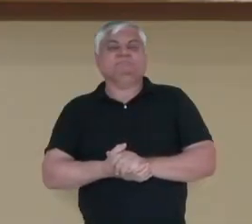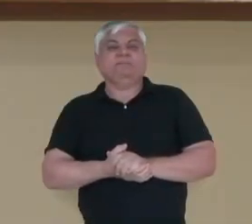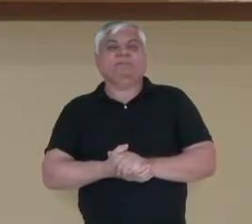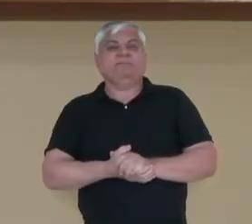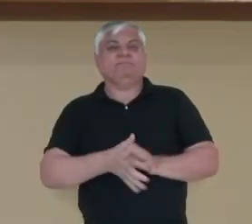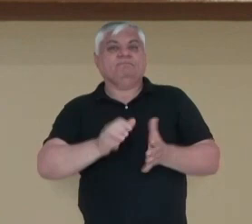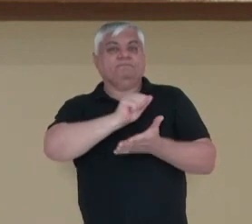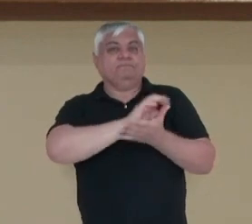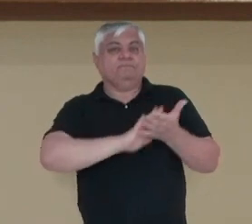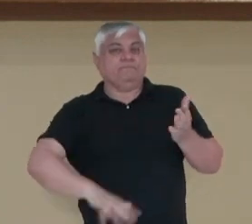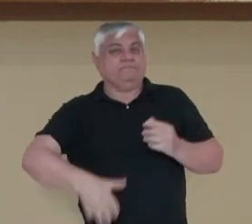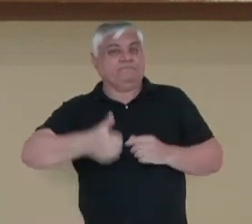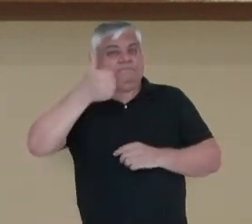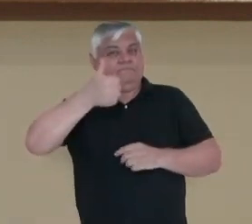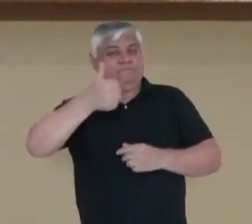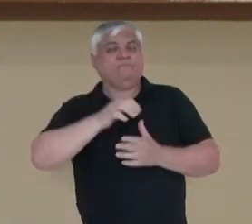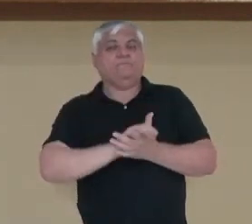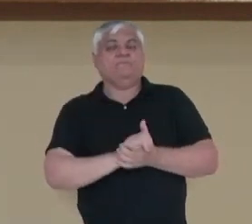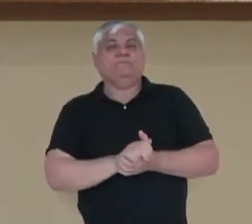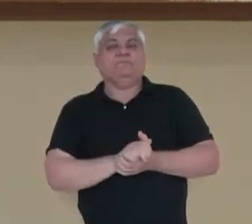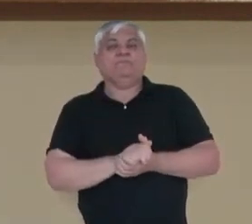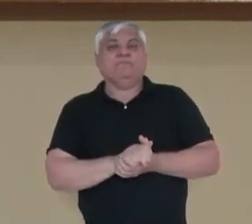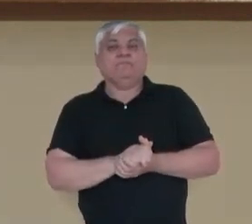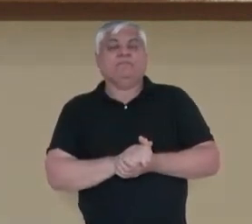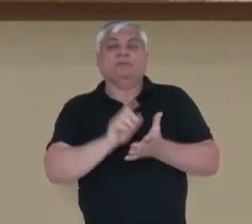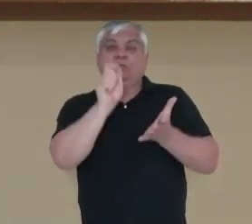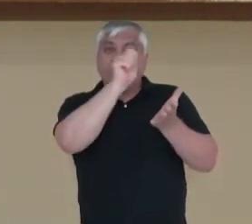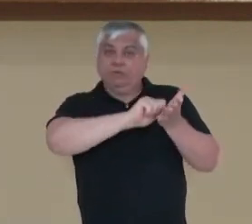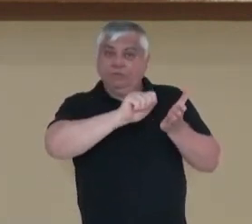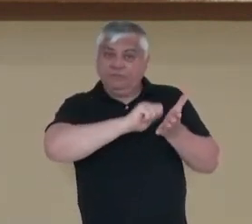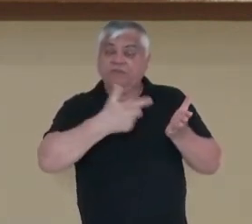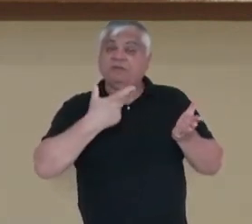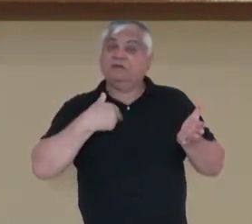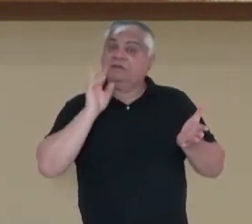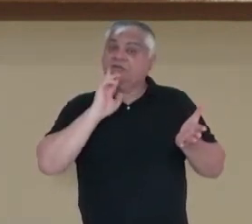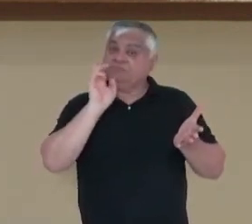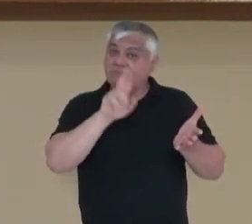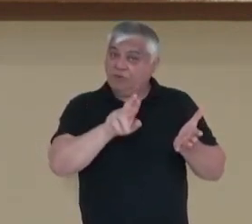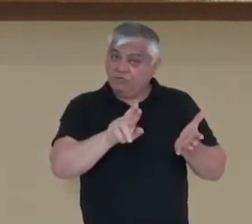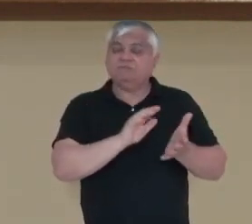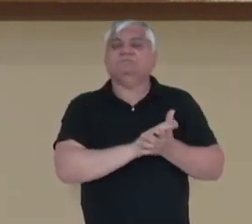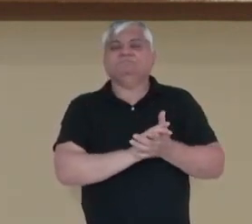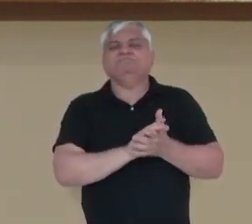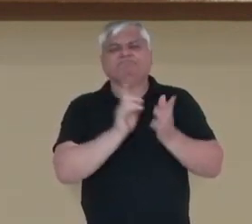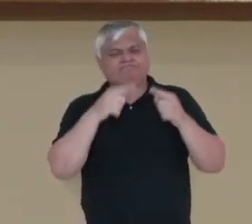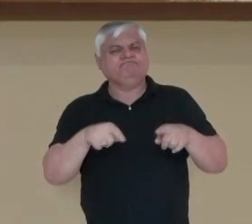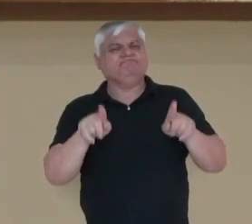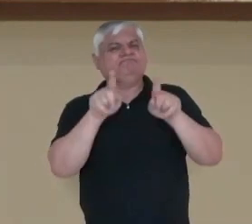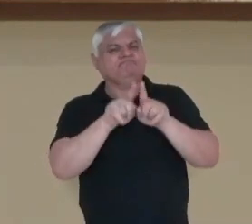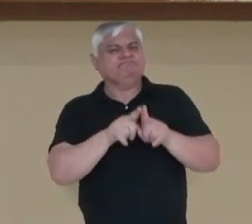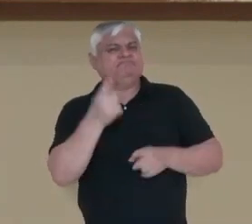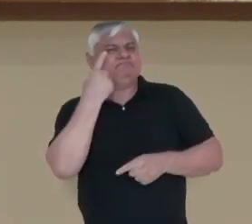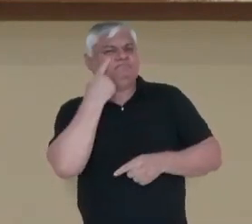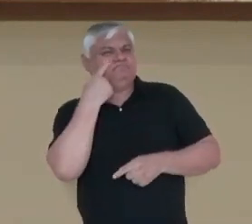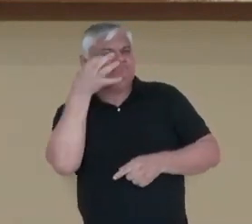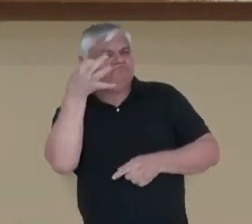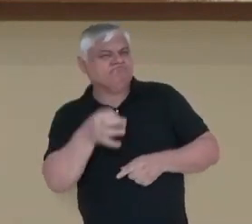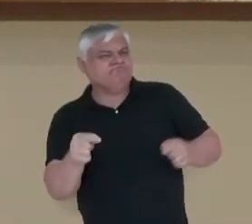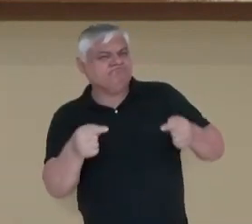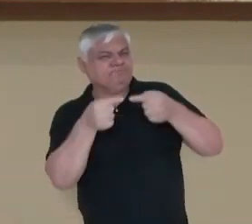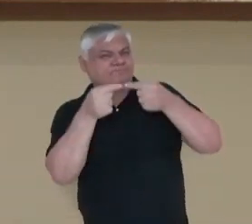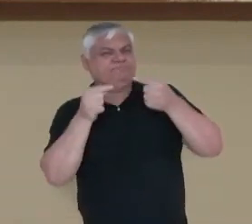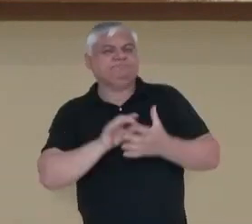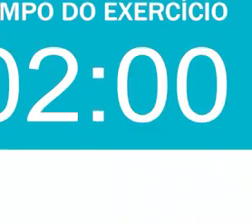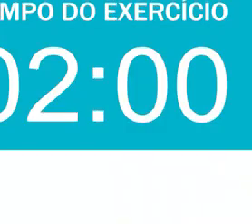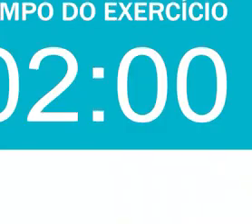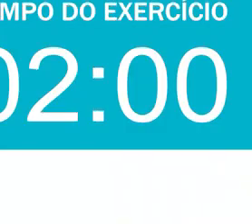Temos aqui a nossa primeira atividade. Pessoal, copia, responde no caderno de vocês e a gente já vai voltar para ver se está tudo correto.